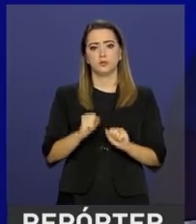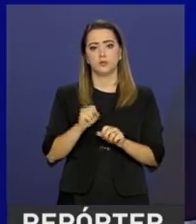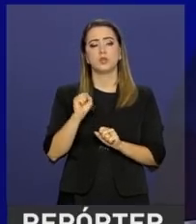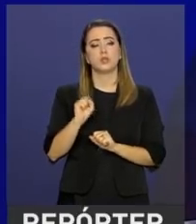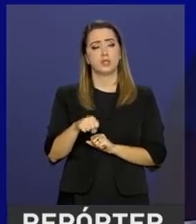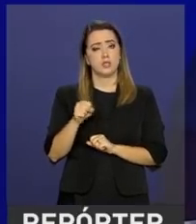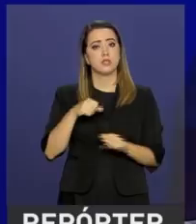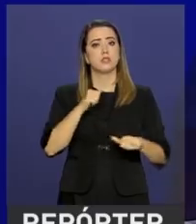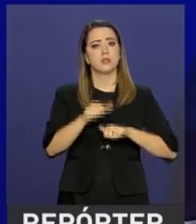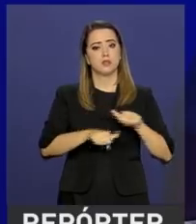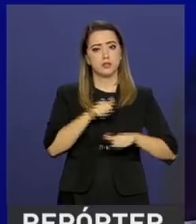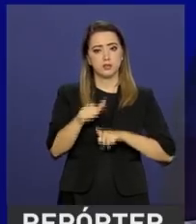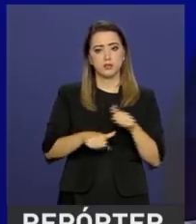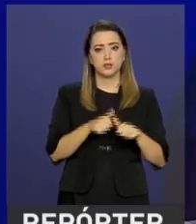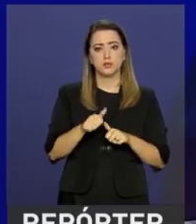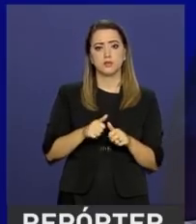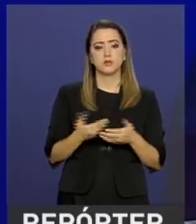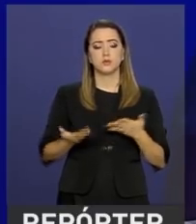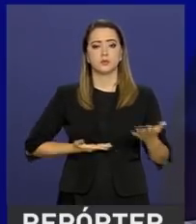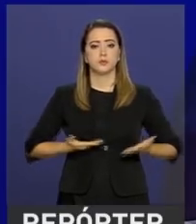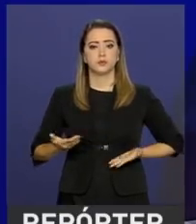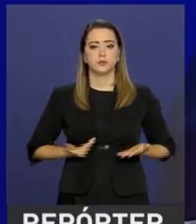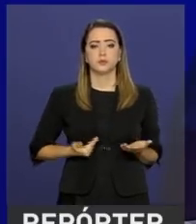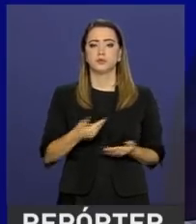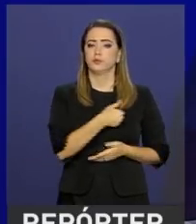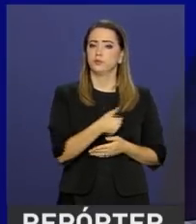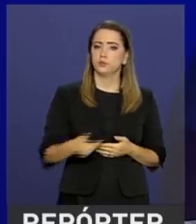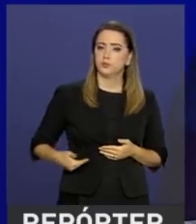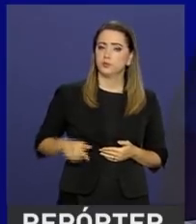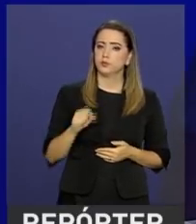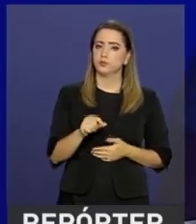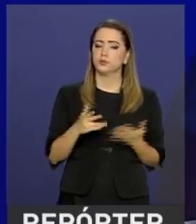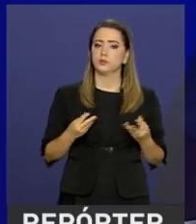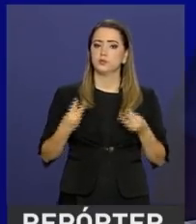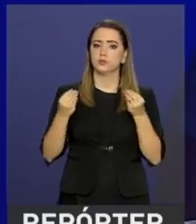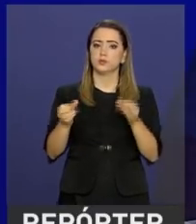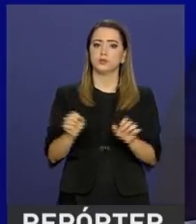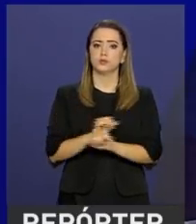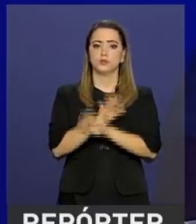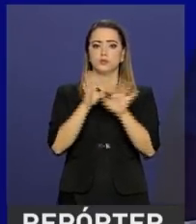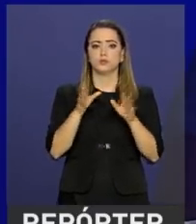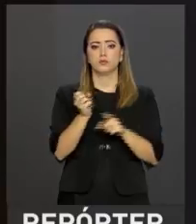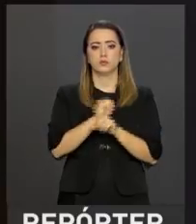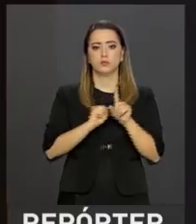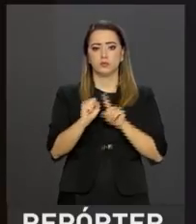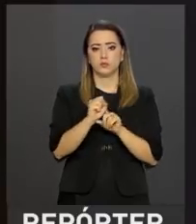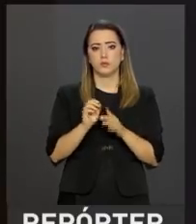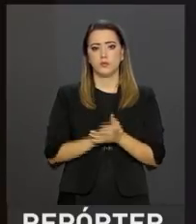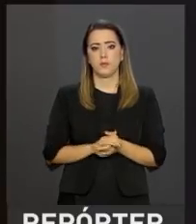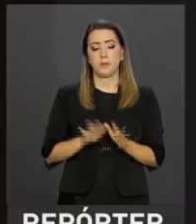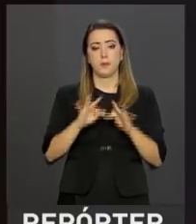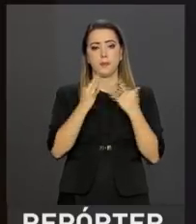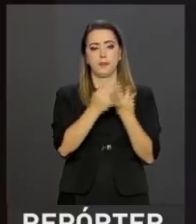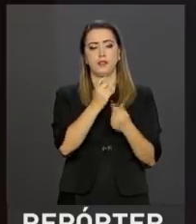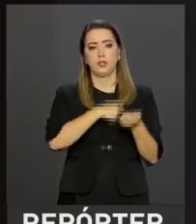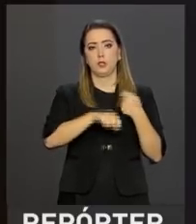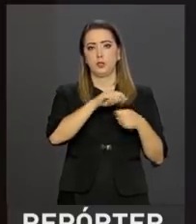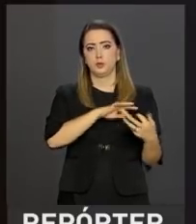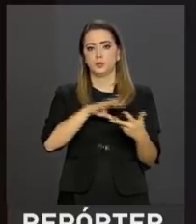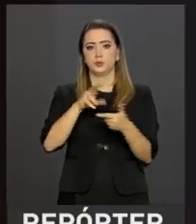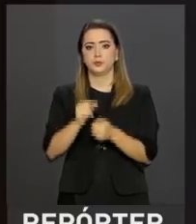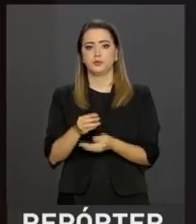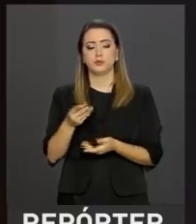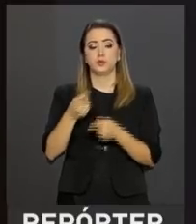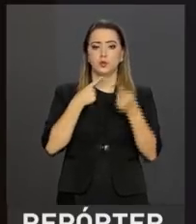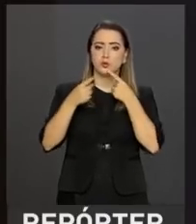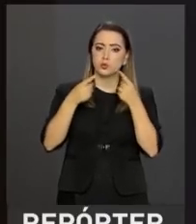transformado em qualidade de serviço público ao cidadão de modo a trazer mais transparência para a sociedade o fórum econômico mundial discutir o combate